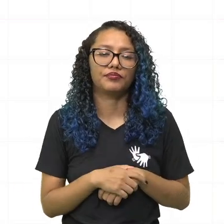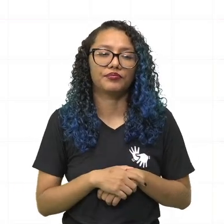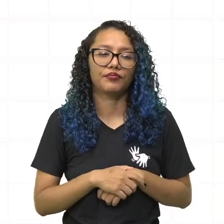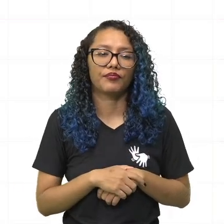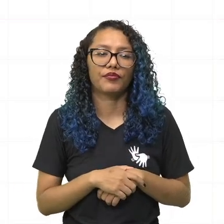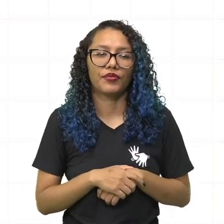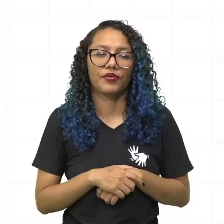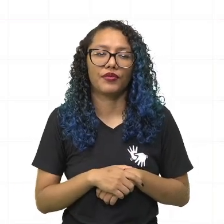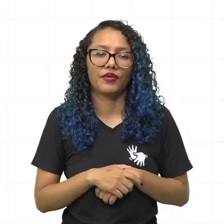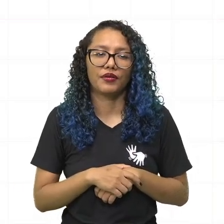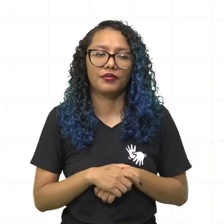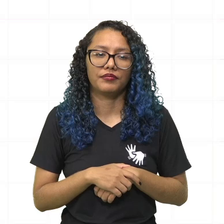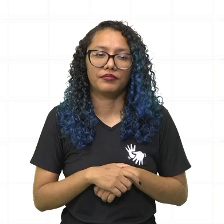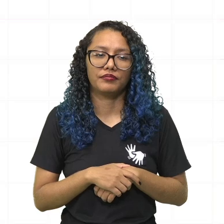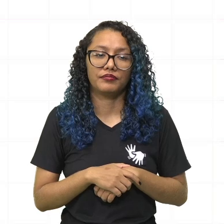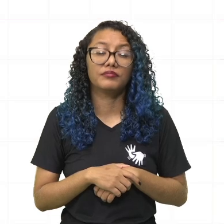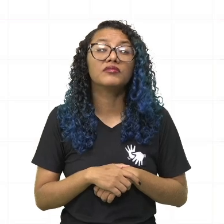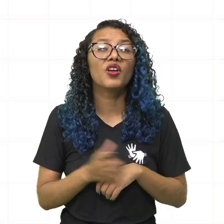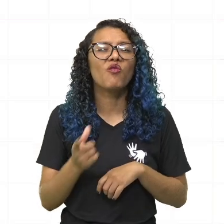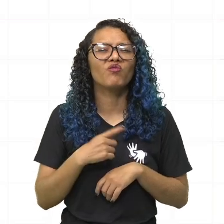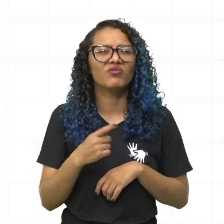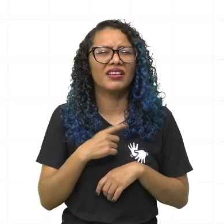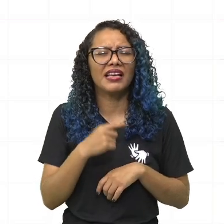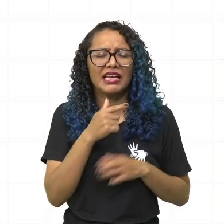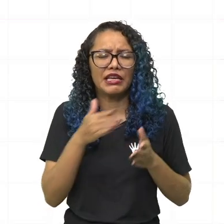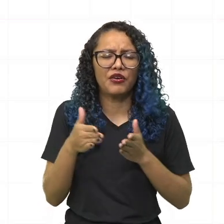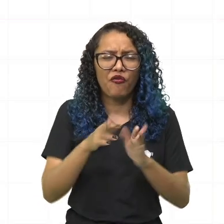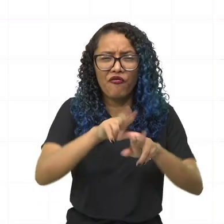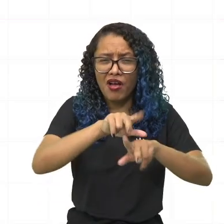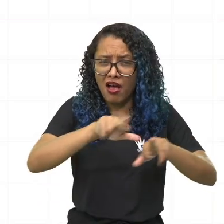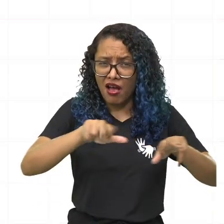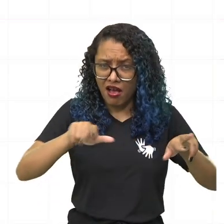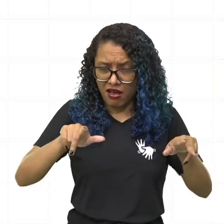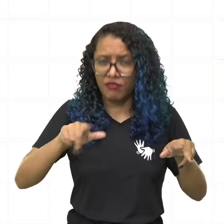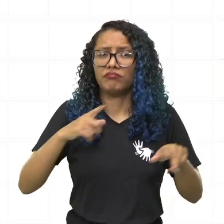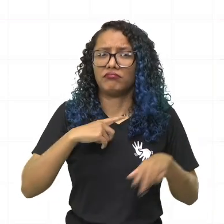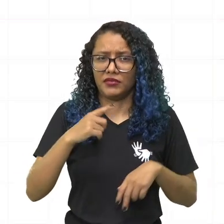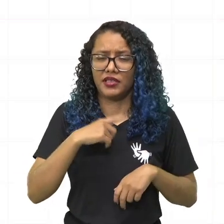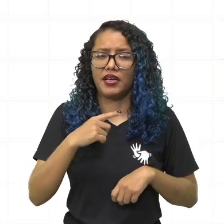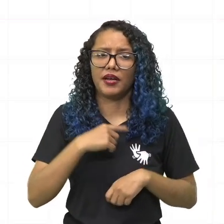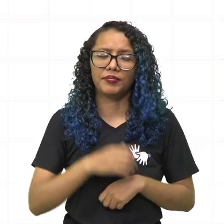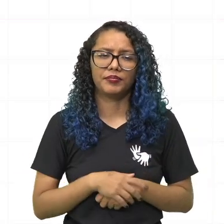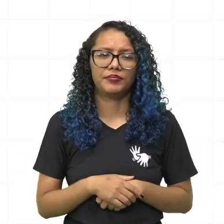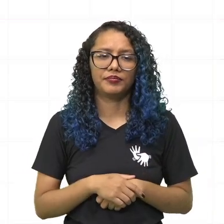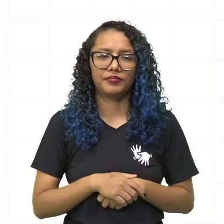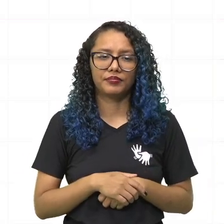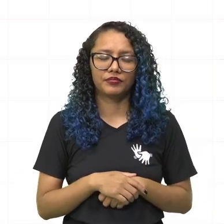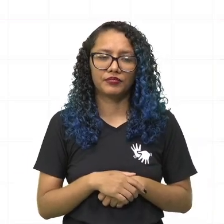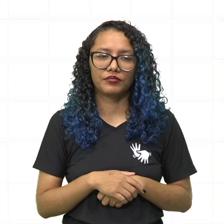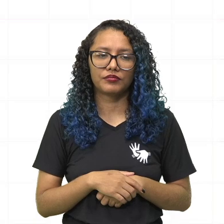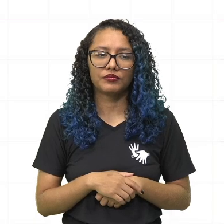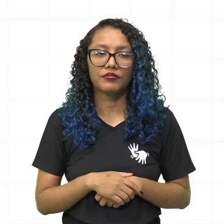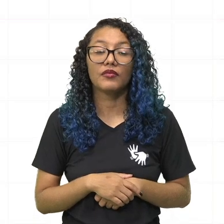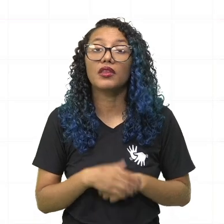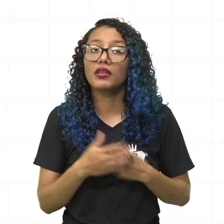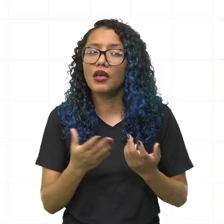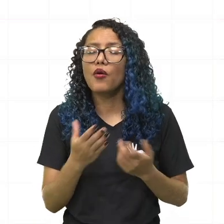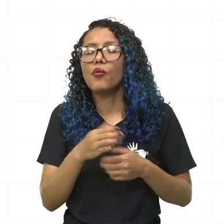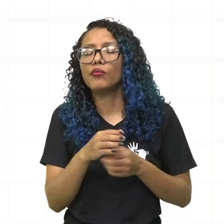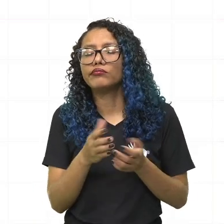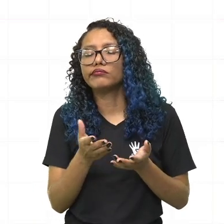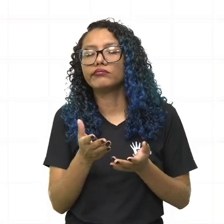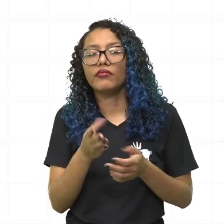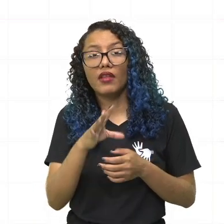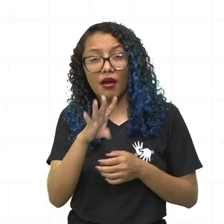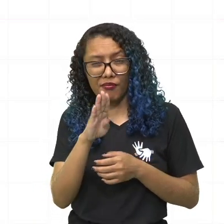de um grande conjunto de rios que tem aqui na região, né? A bacia amazônica, ou seja, a quantidade